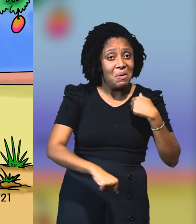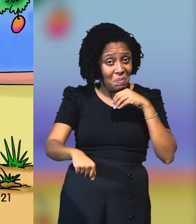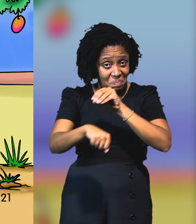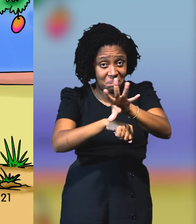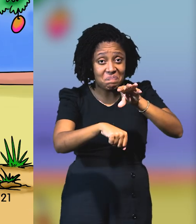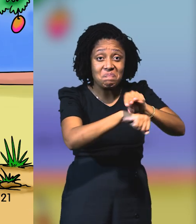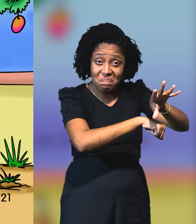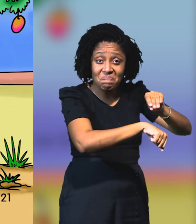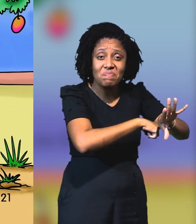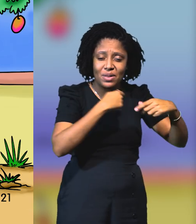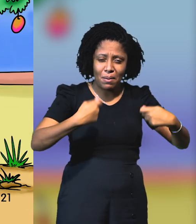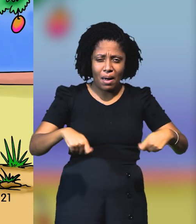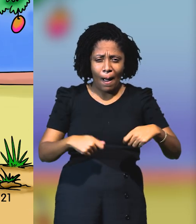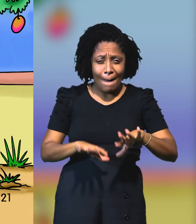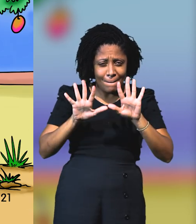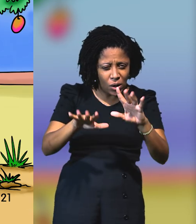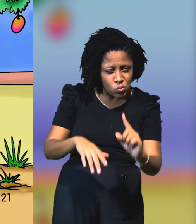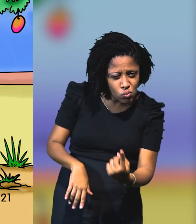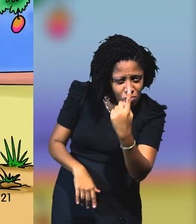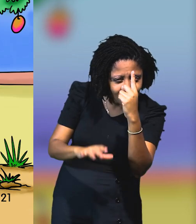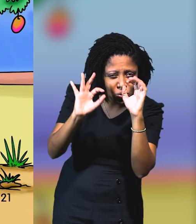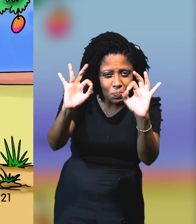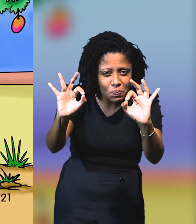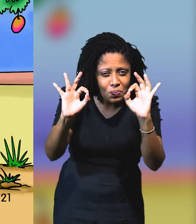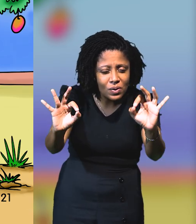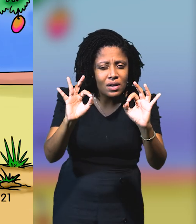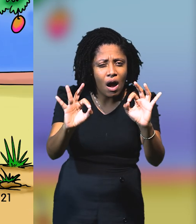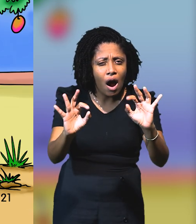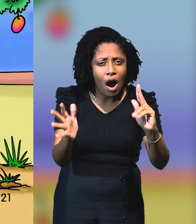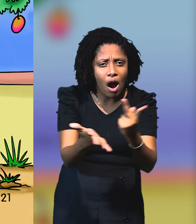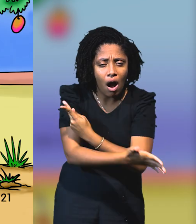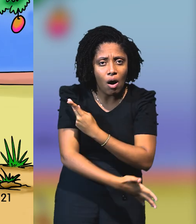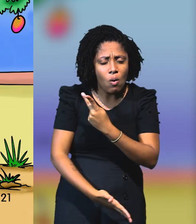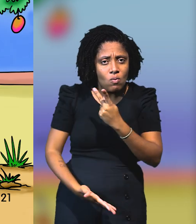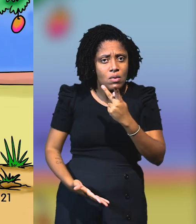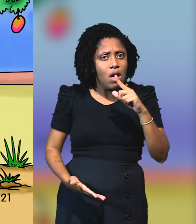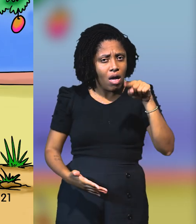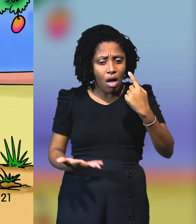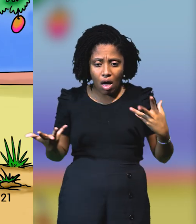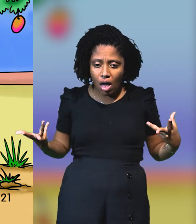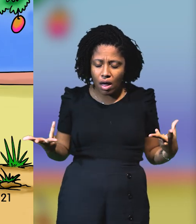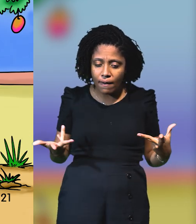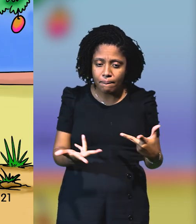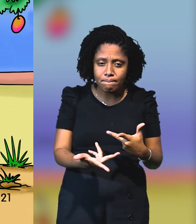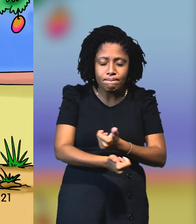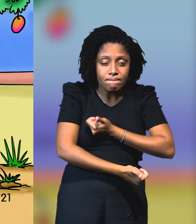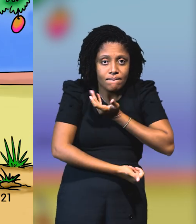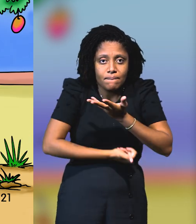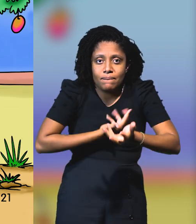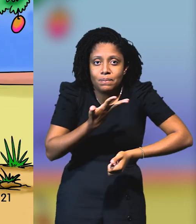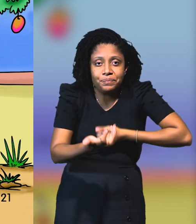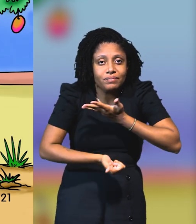compartilhar. Mas uma coisa em especial, algo que veio muito a encantar e